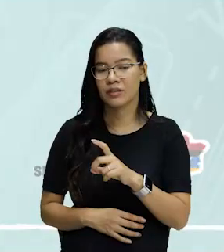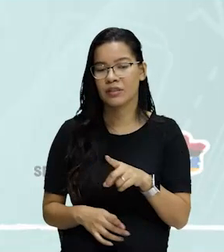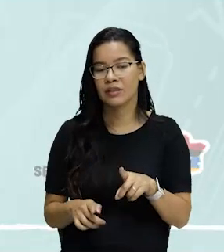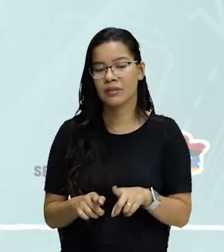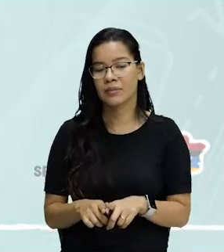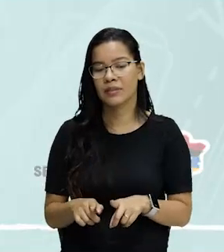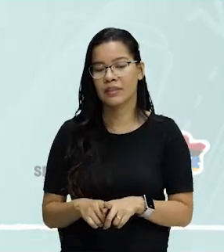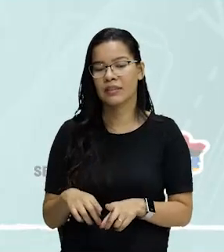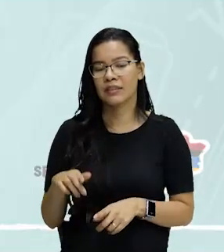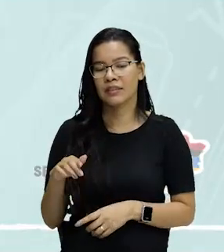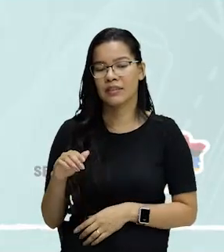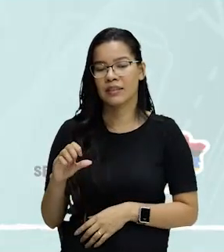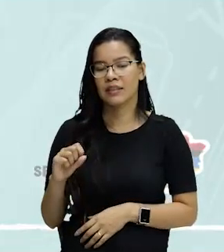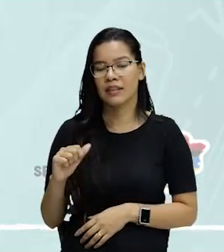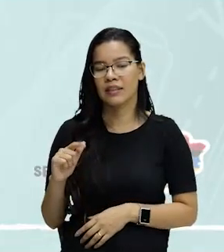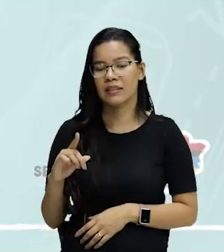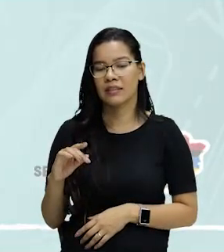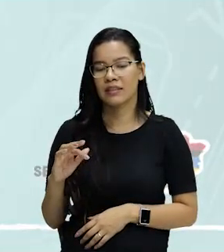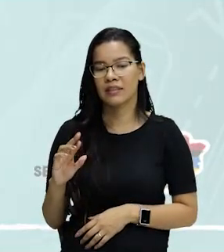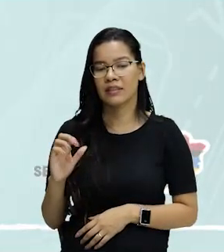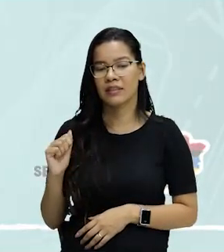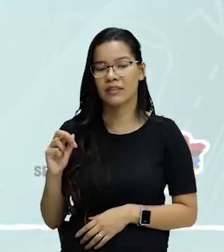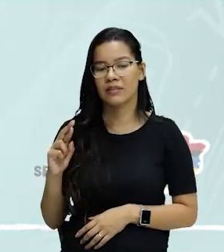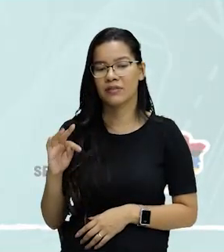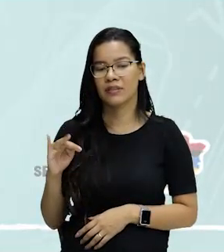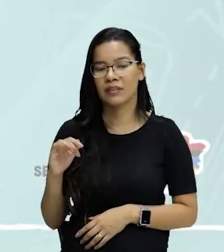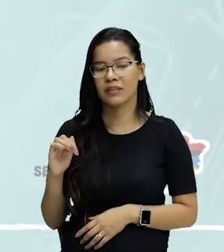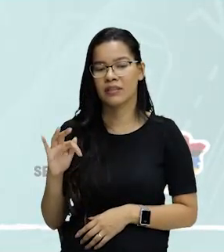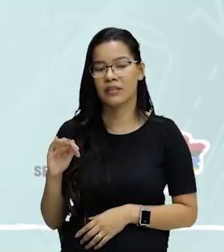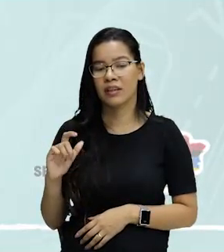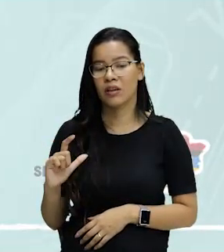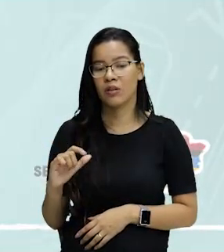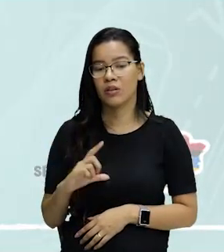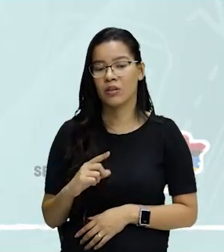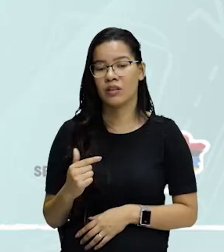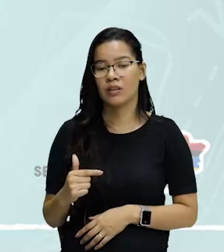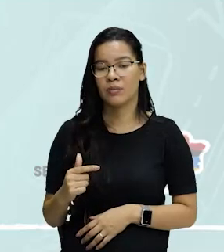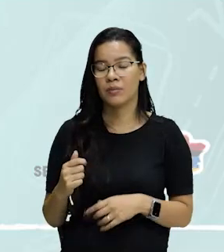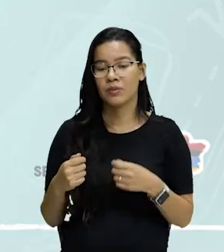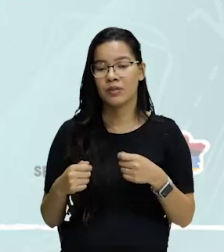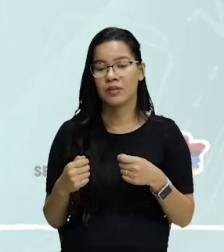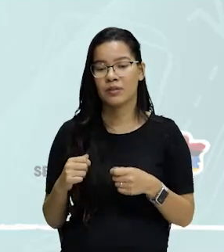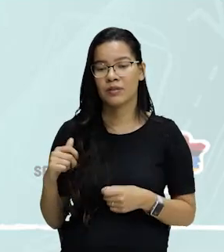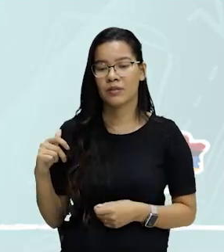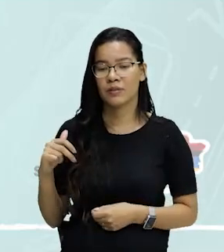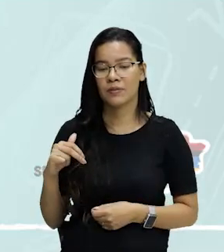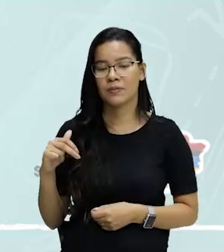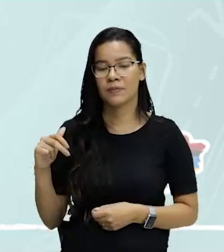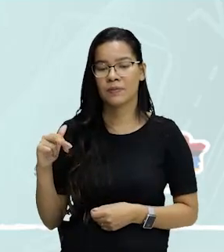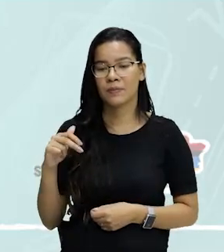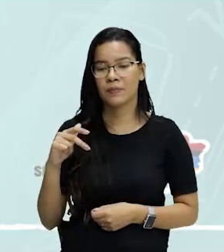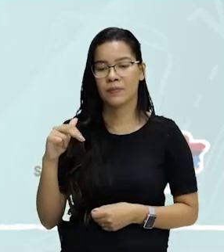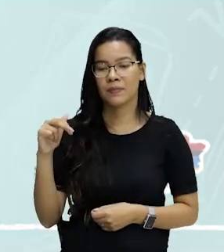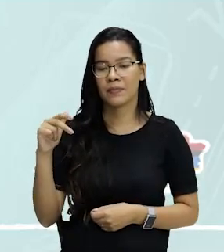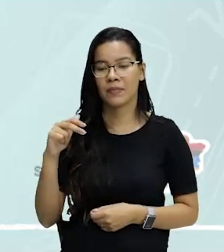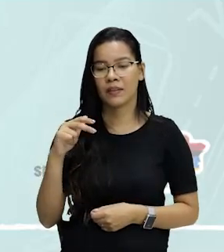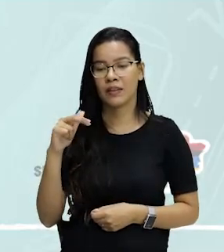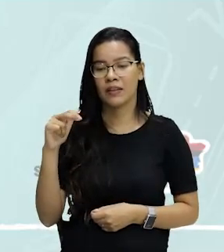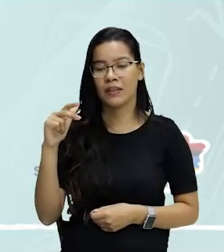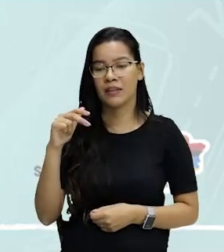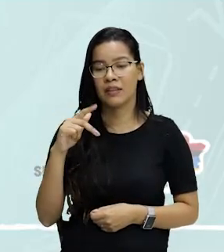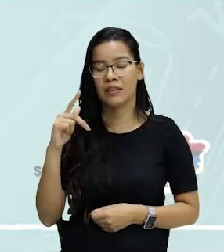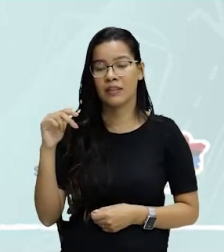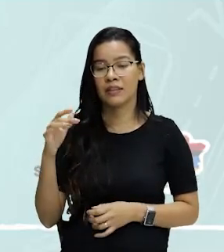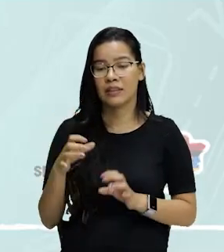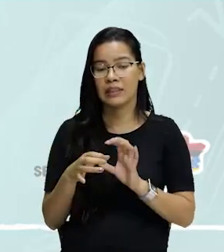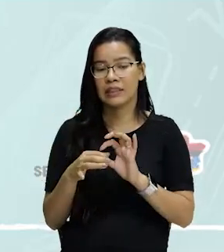Escalada artificial. Quando não há possibilidades para a escalada em livre, o escalador